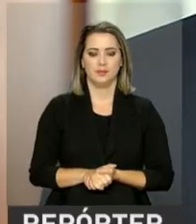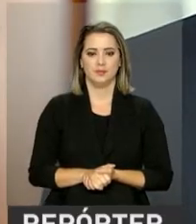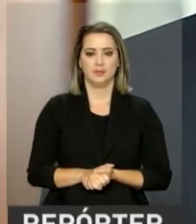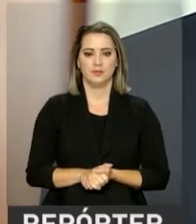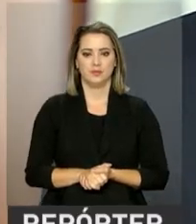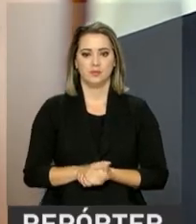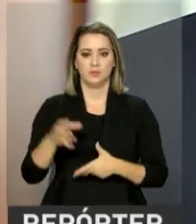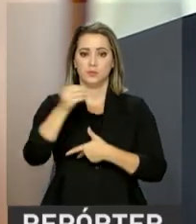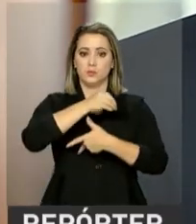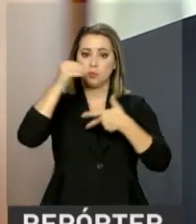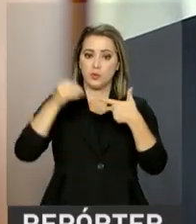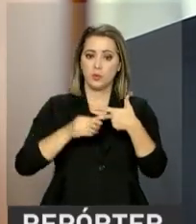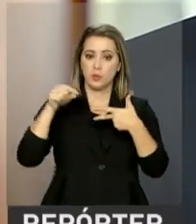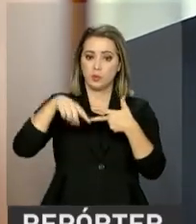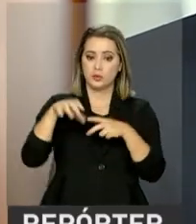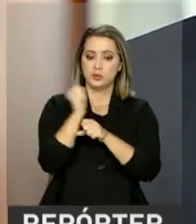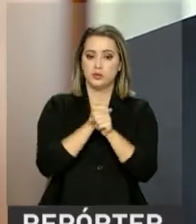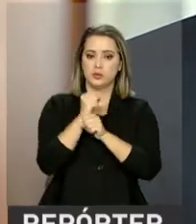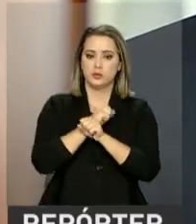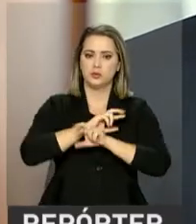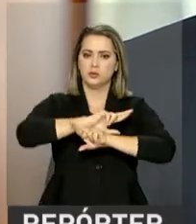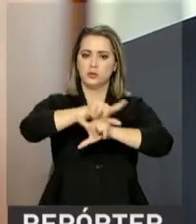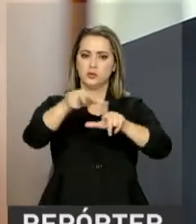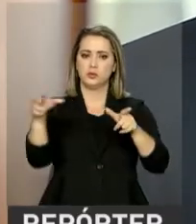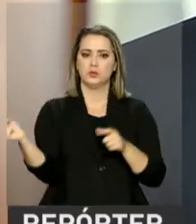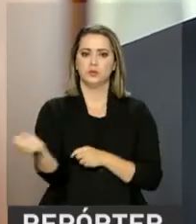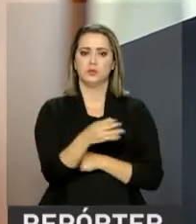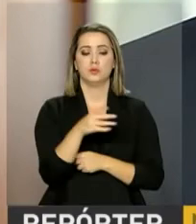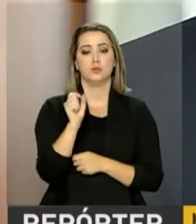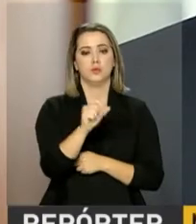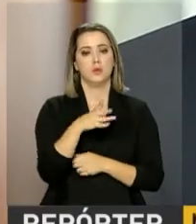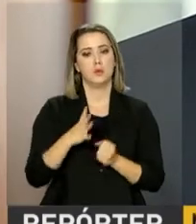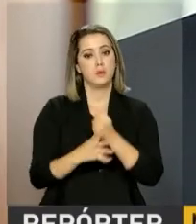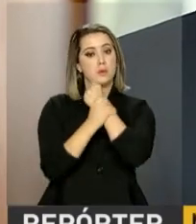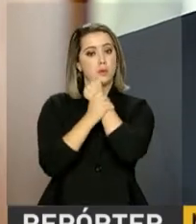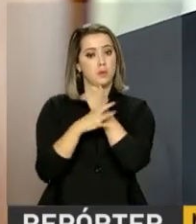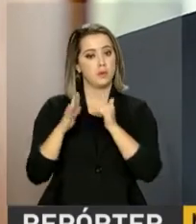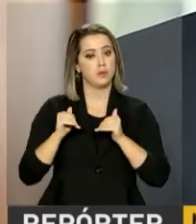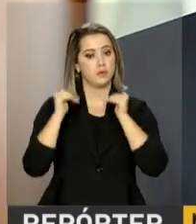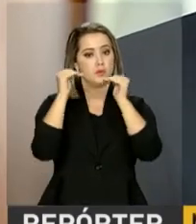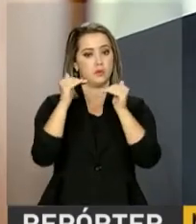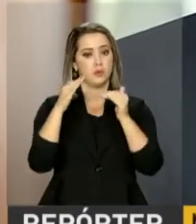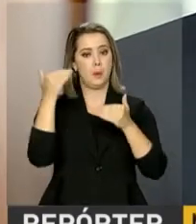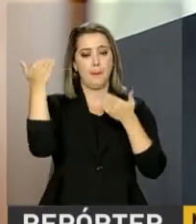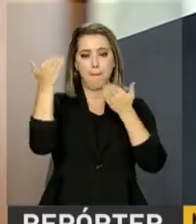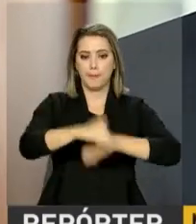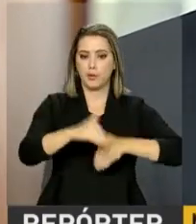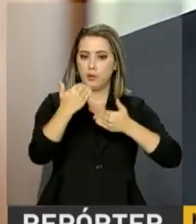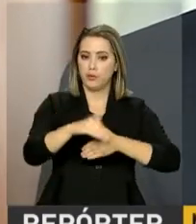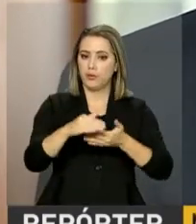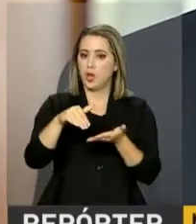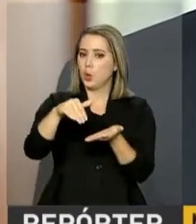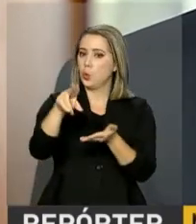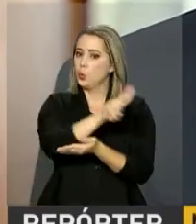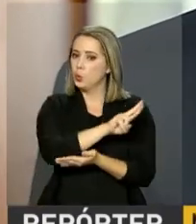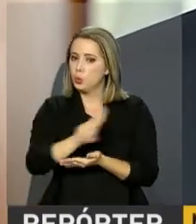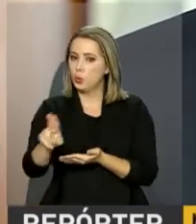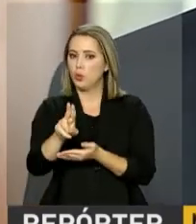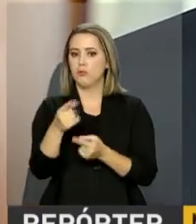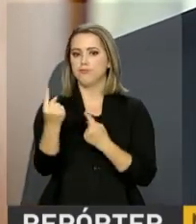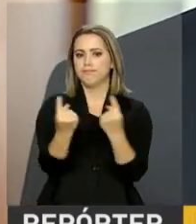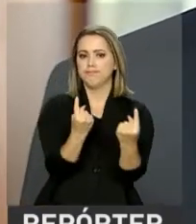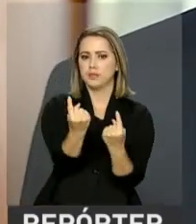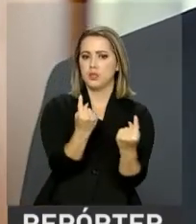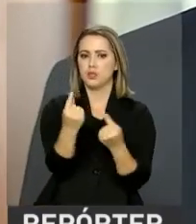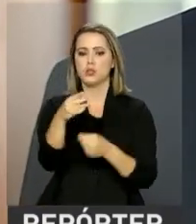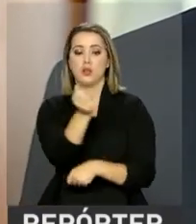O Enem deste ano tem várias novidades, inclusive mais segurança, com prova identificada para cada